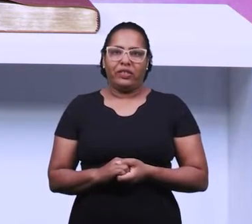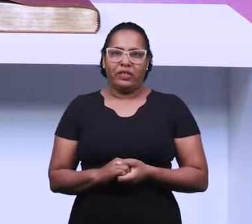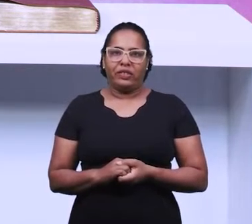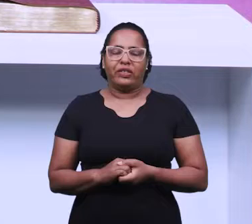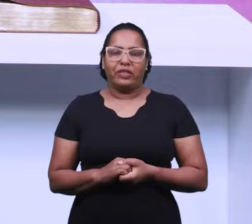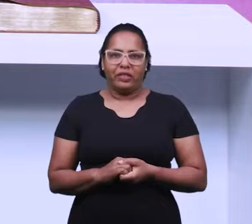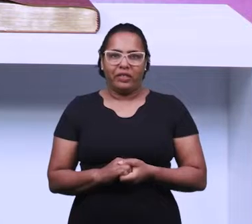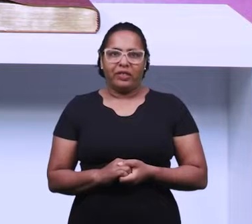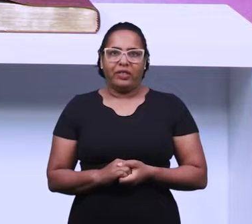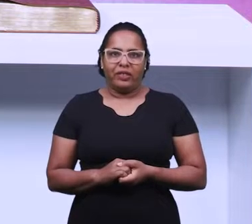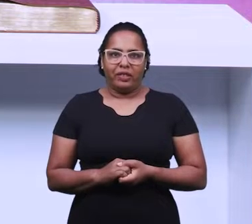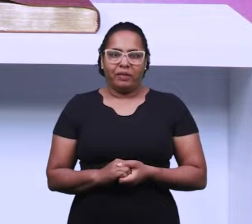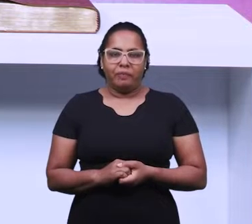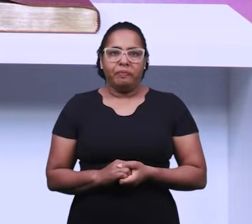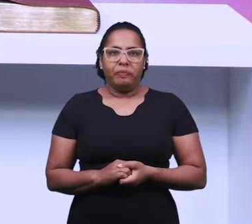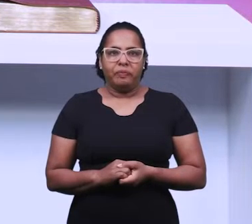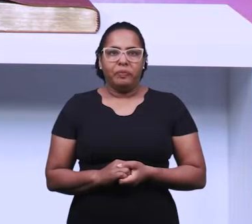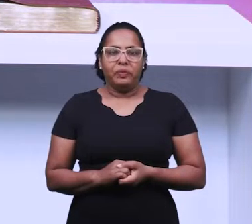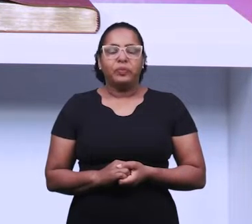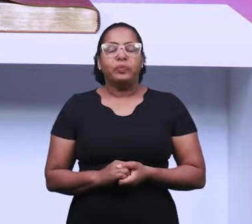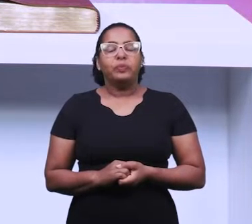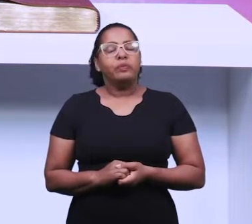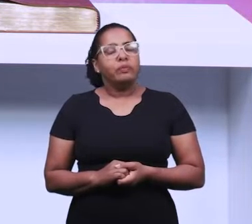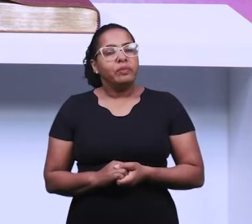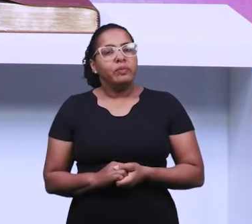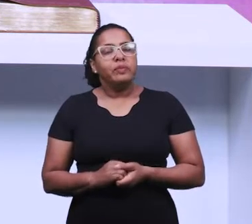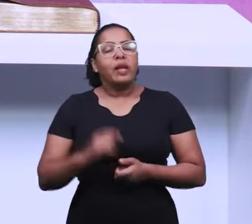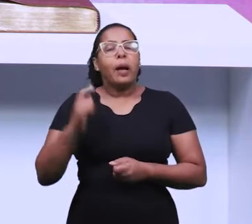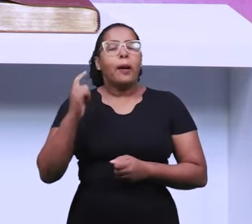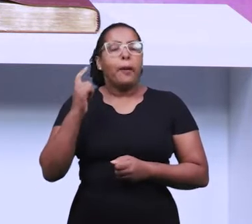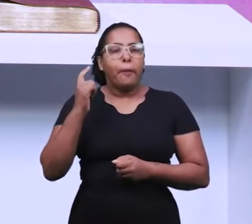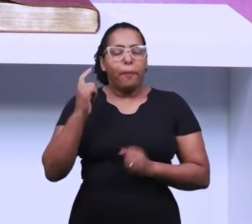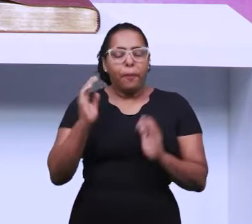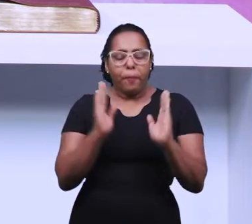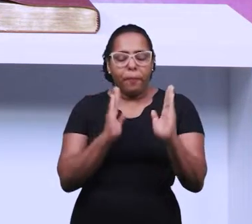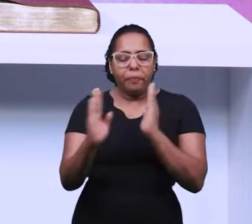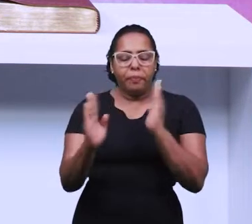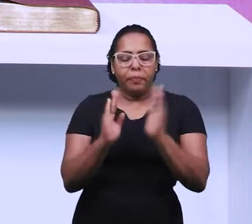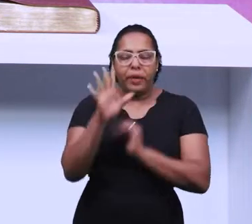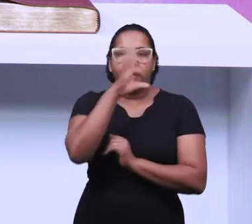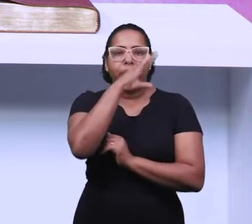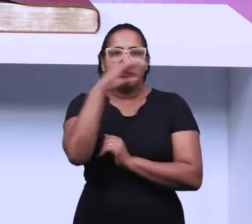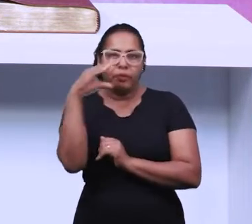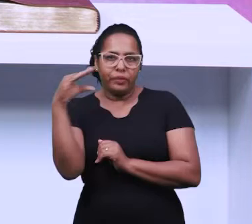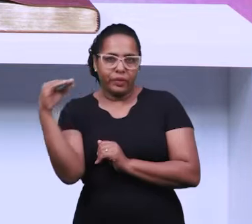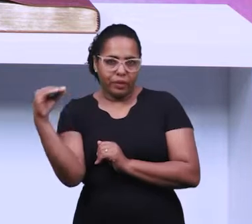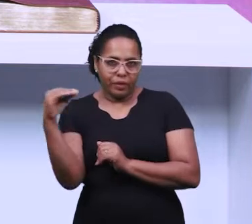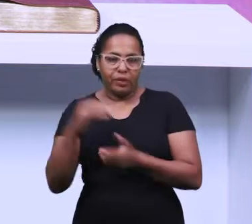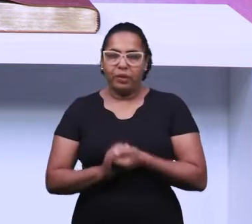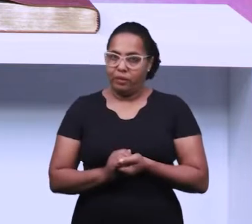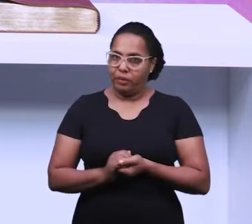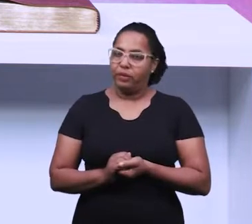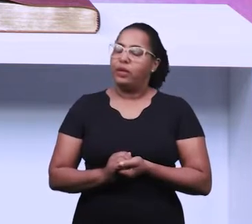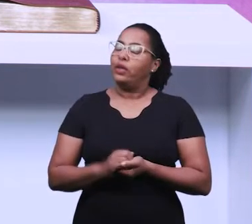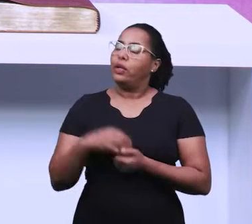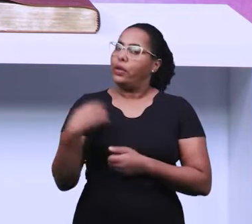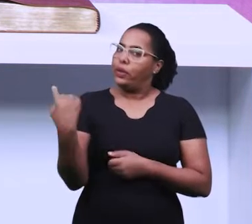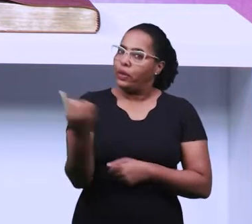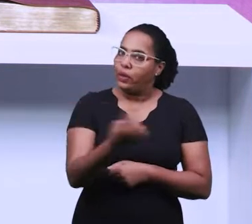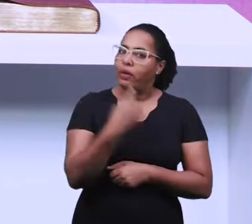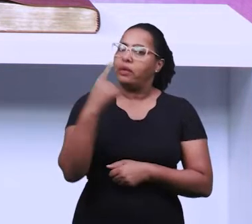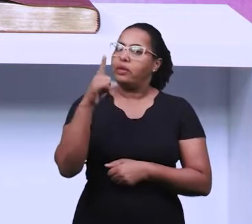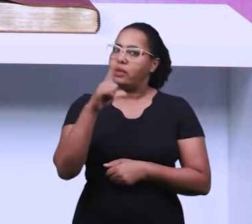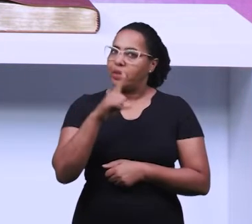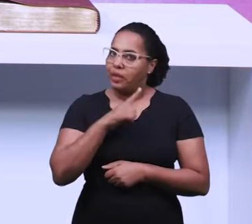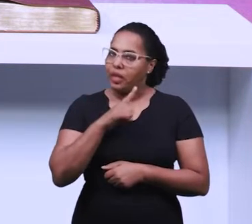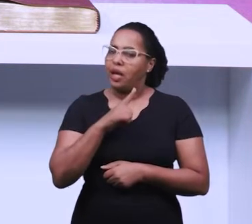Agora nós vamos pensar no momento da adolescência, na fase da adolescência. E aqui nós temos